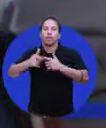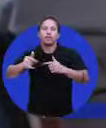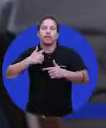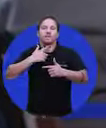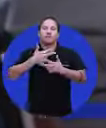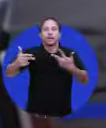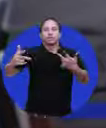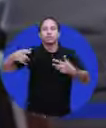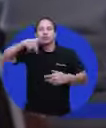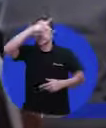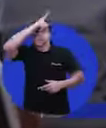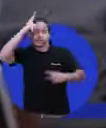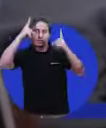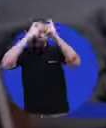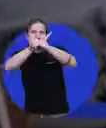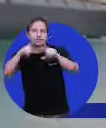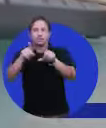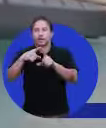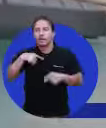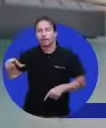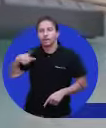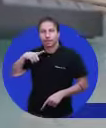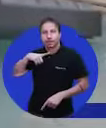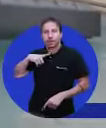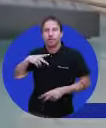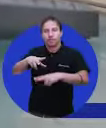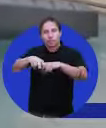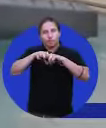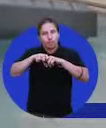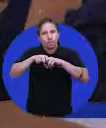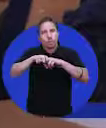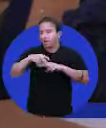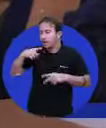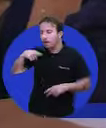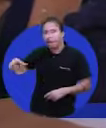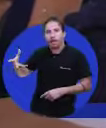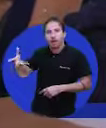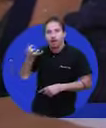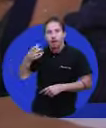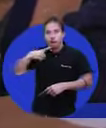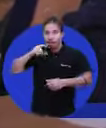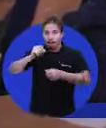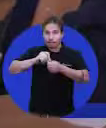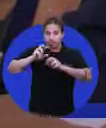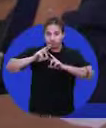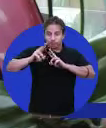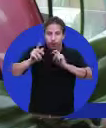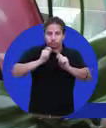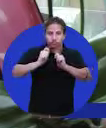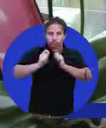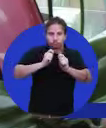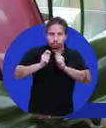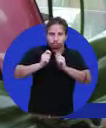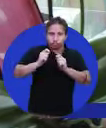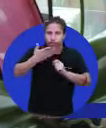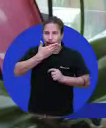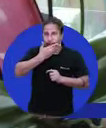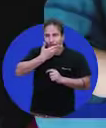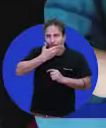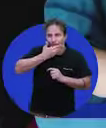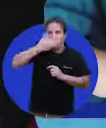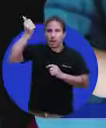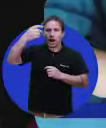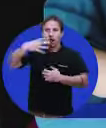dificuldades enfrentadas pelos nossos educadores. E é justamente por isso que eu quero fazer uma administração